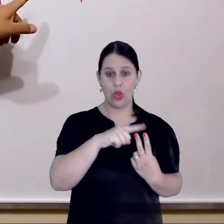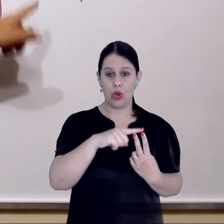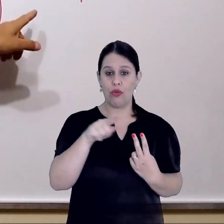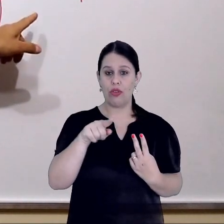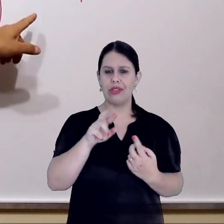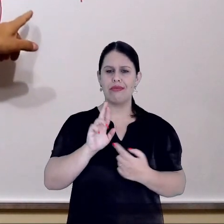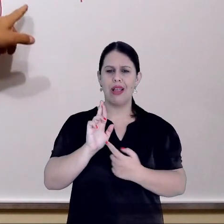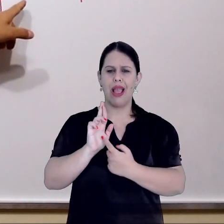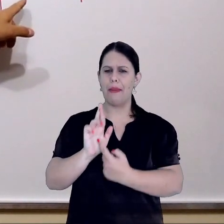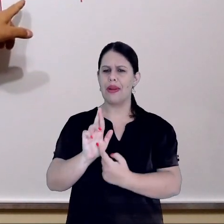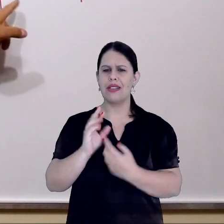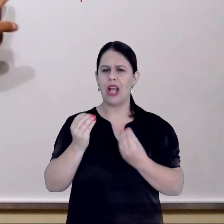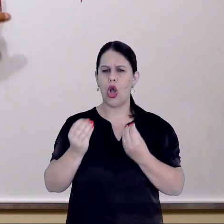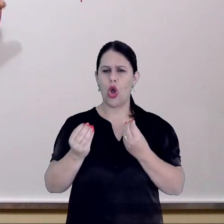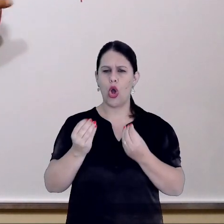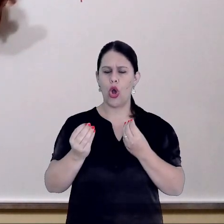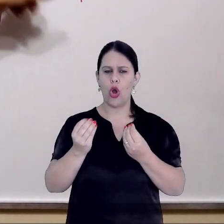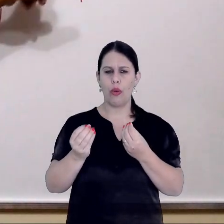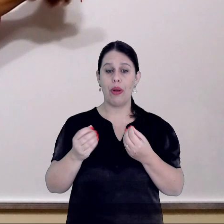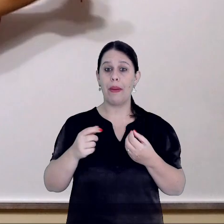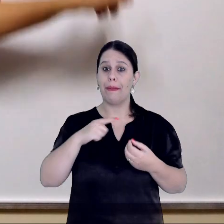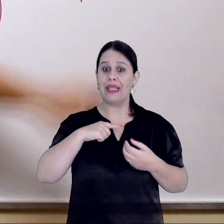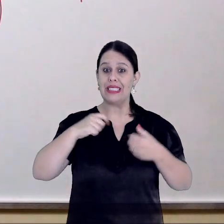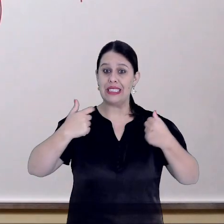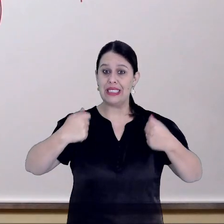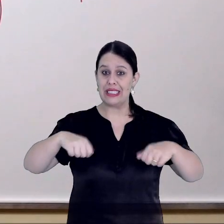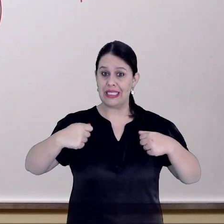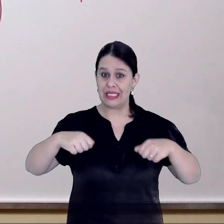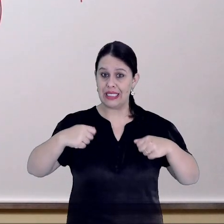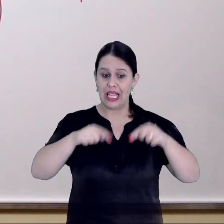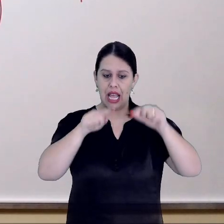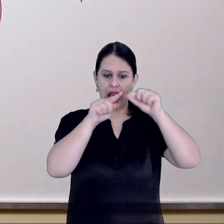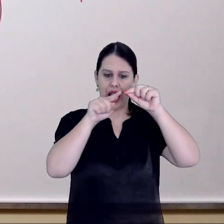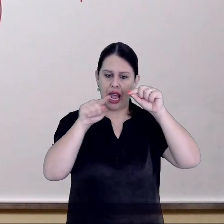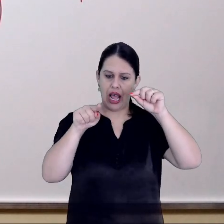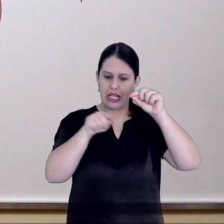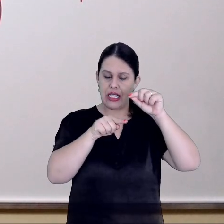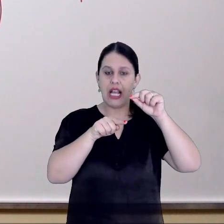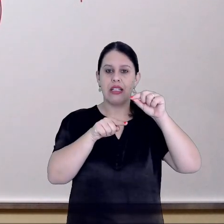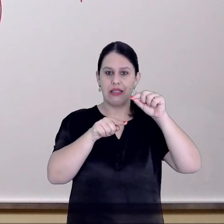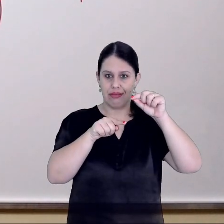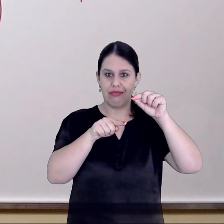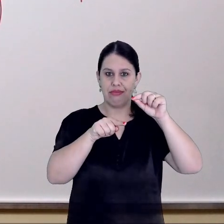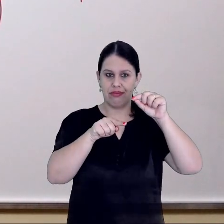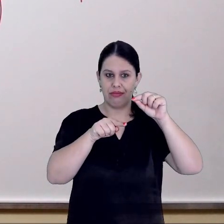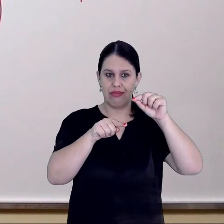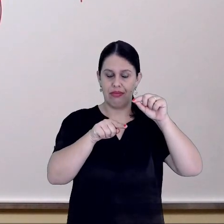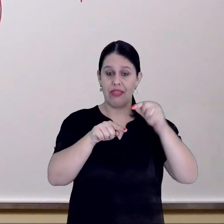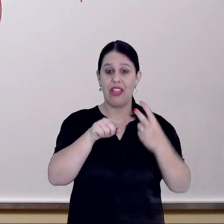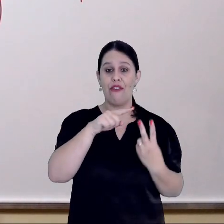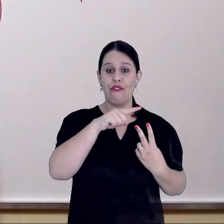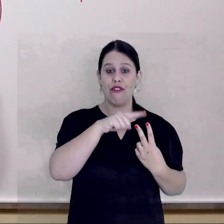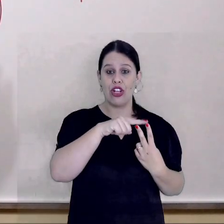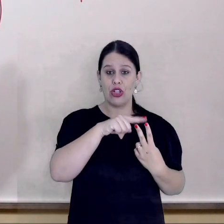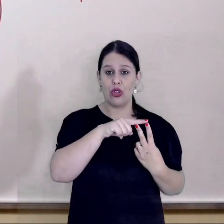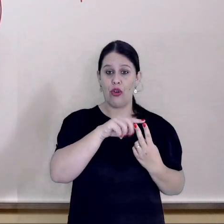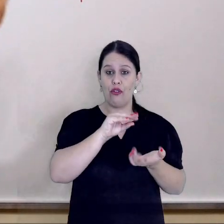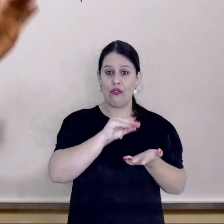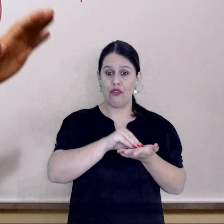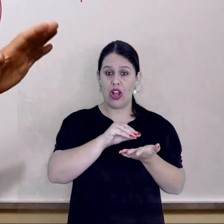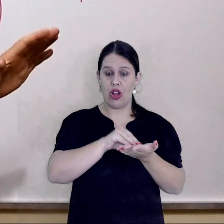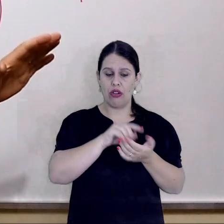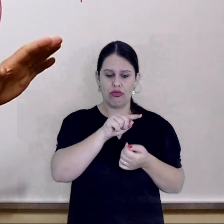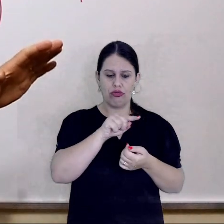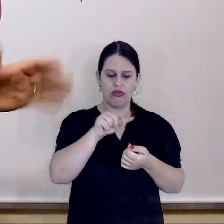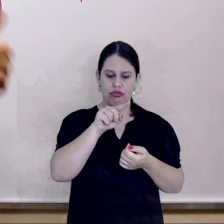vai representar uma soma vetorial, tem que ter as setinhas. Vetor sem setinha